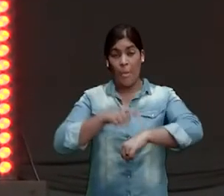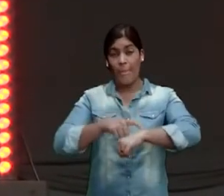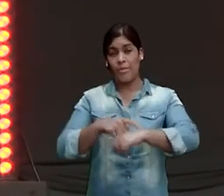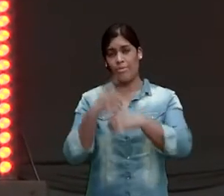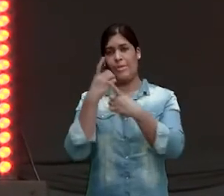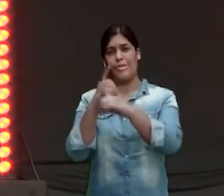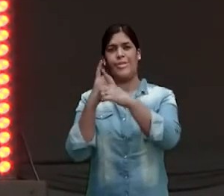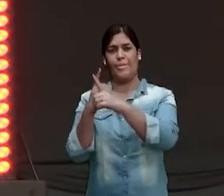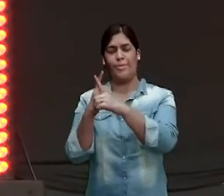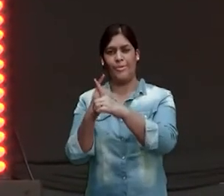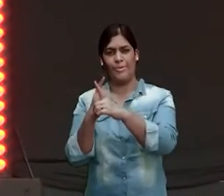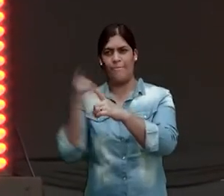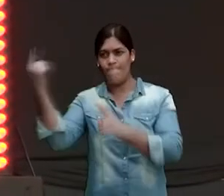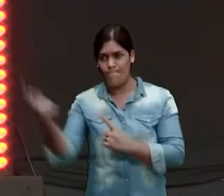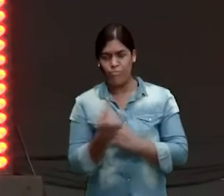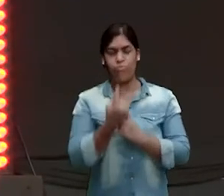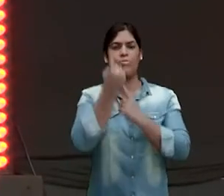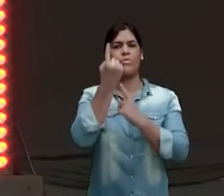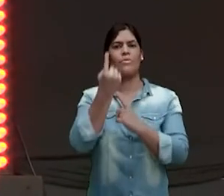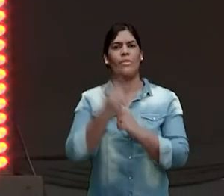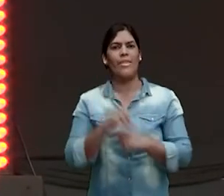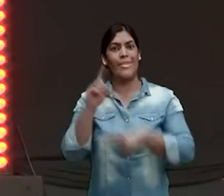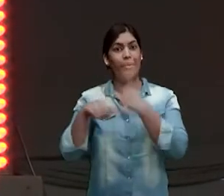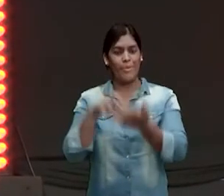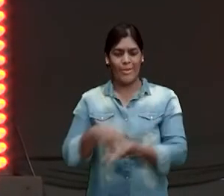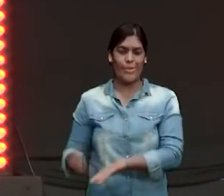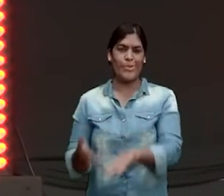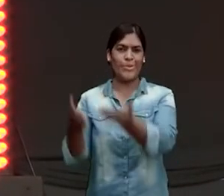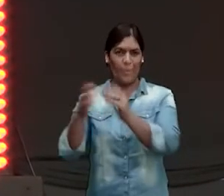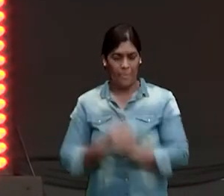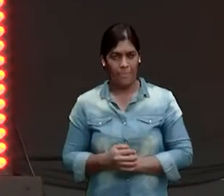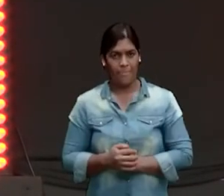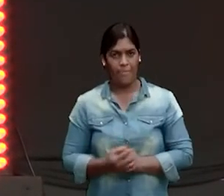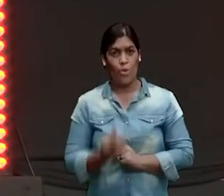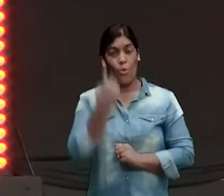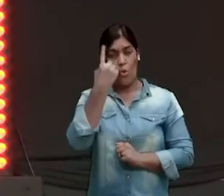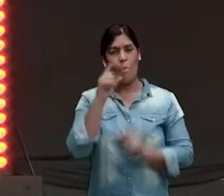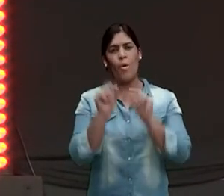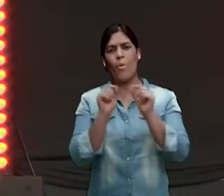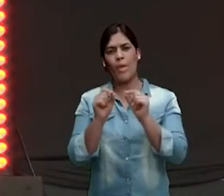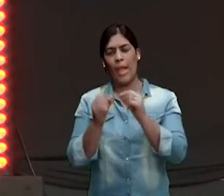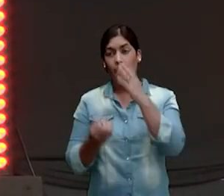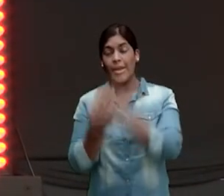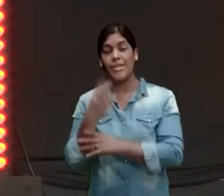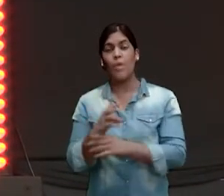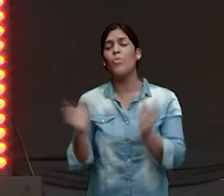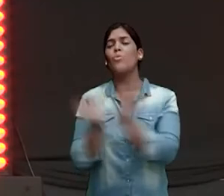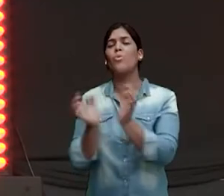discípulos e depois de ressurreto numa delas ele apareceu para 500